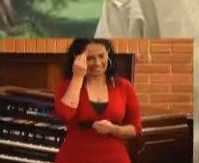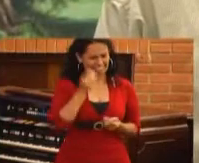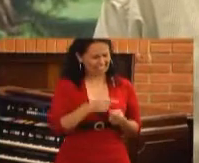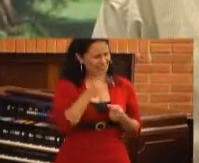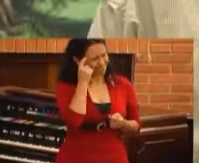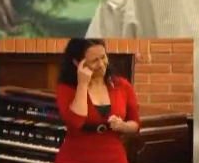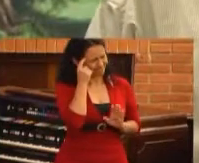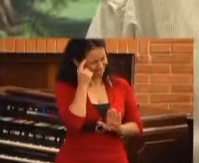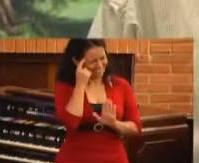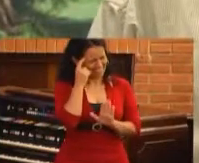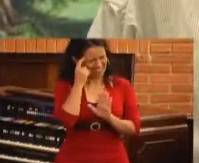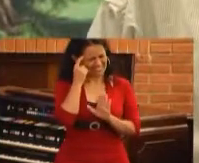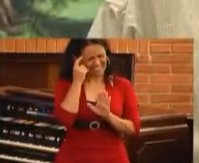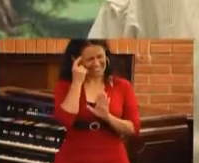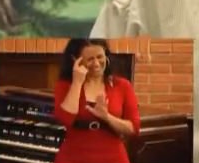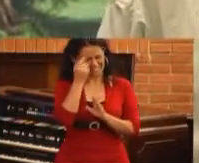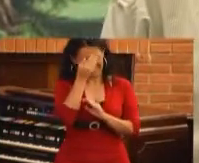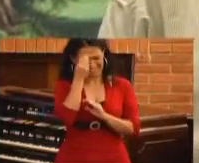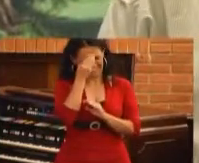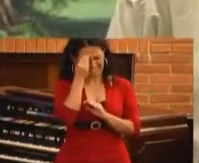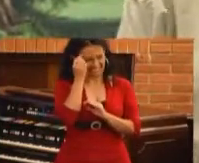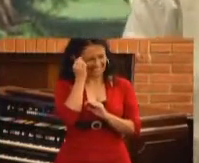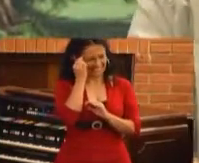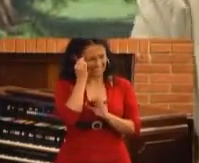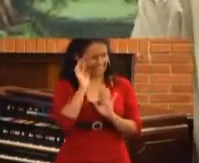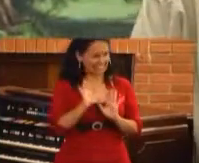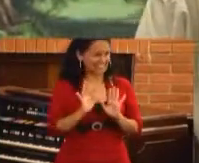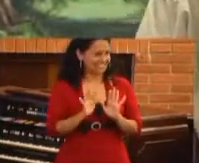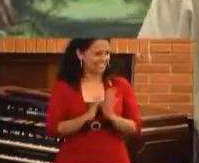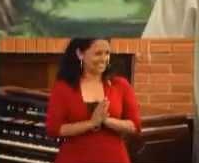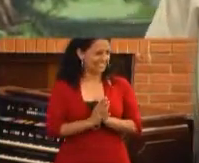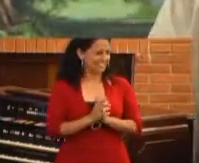Ai, gente.